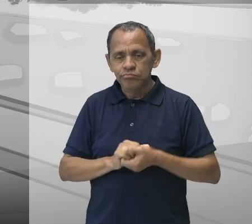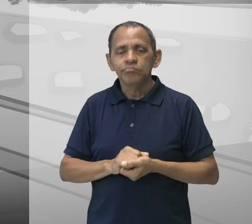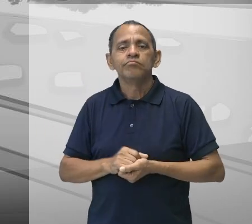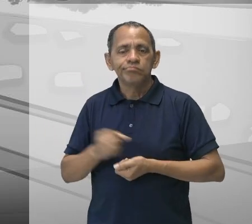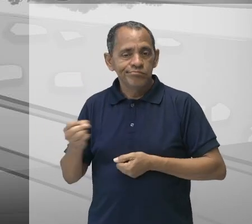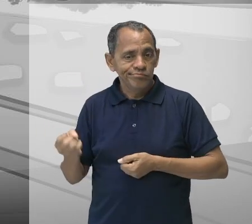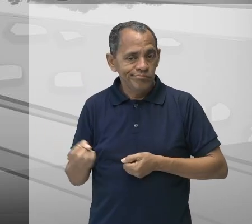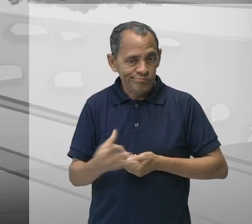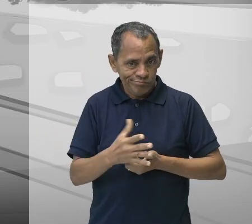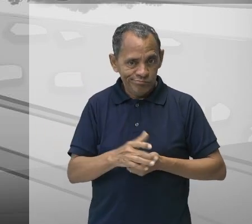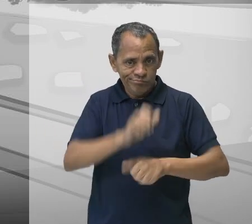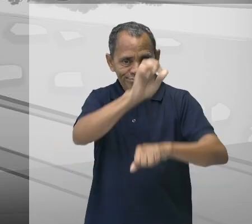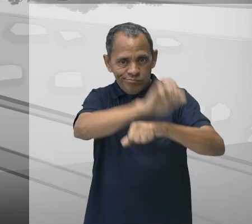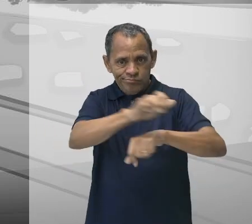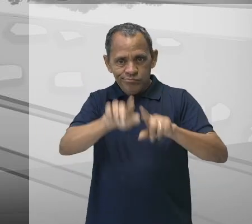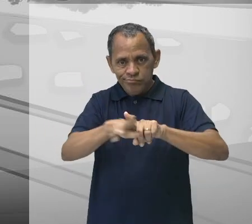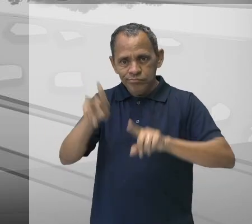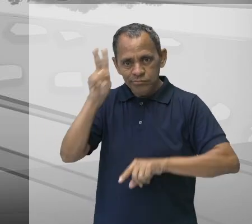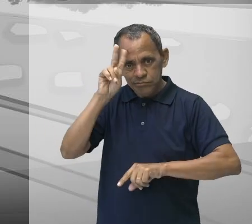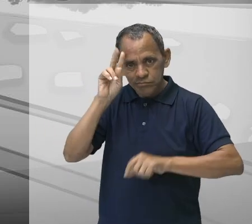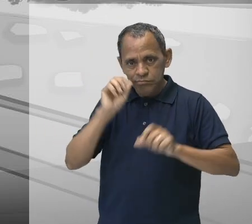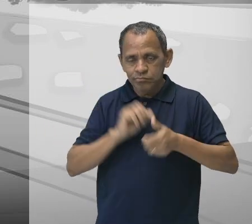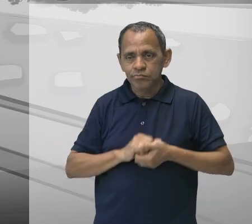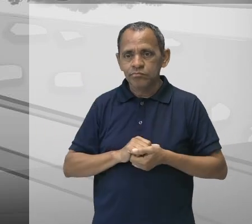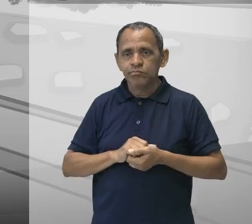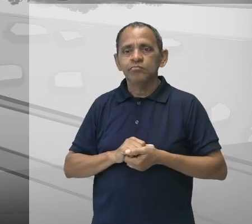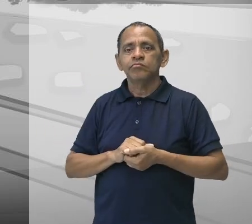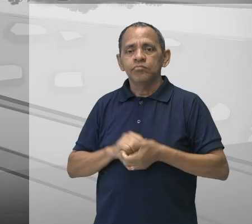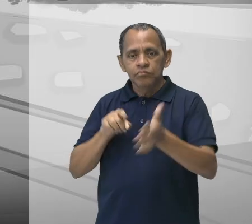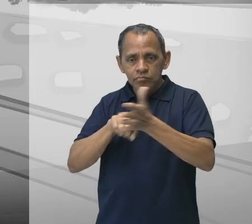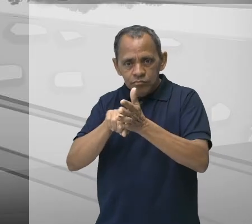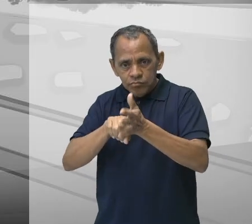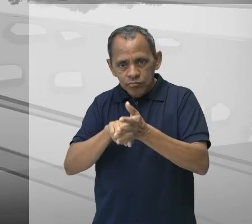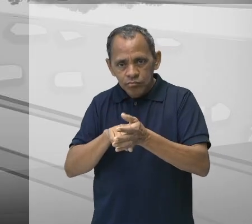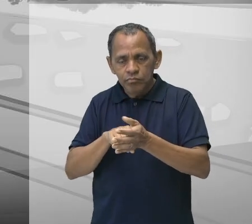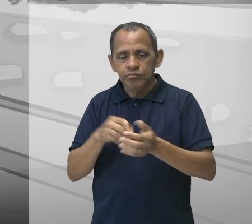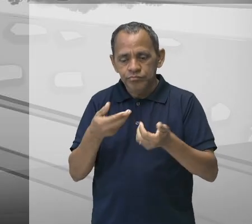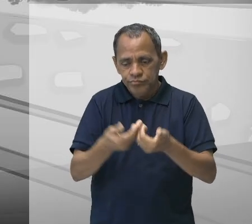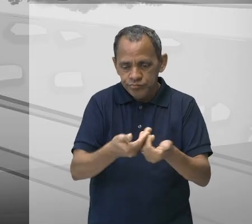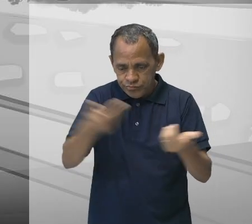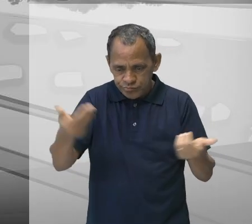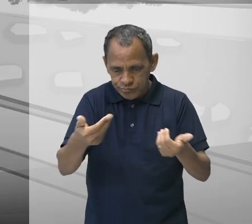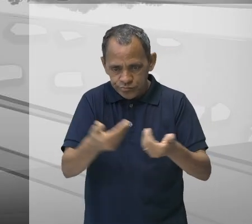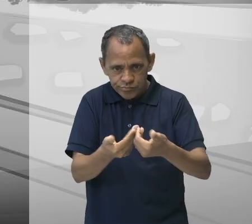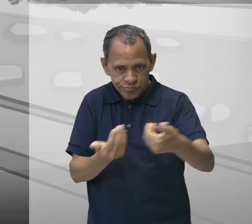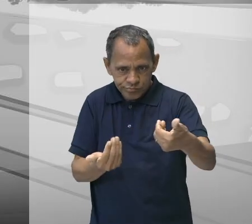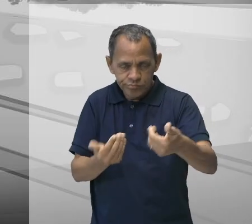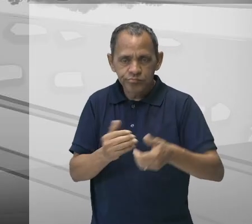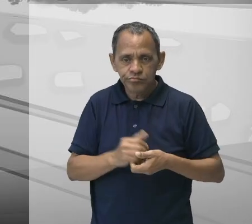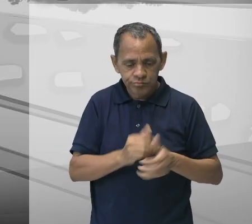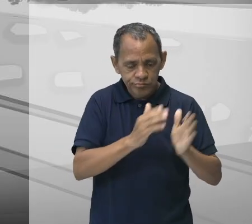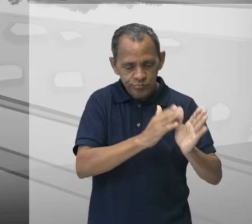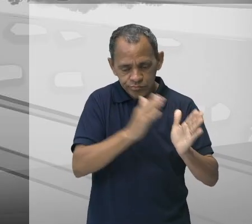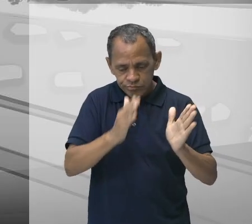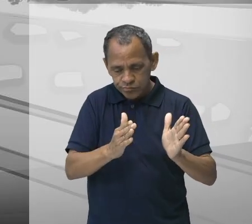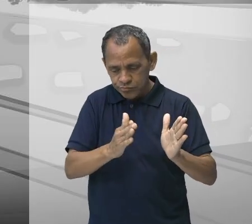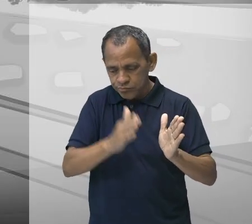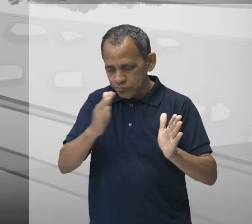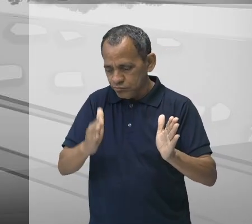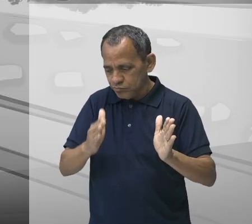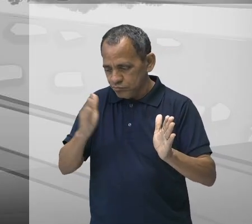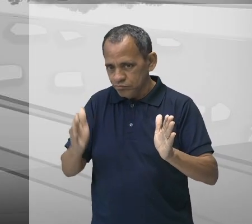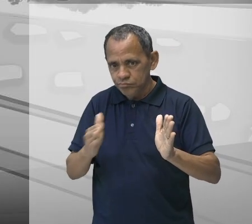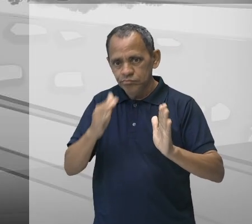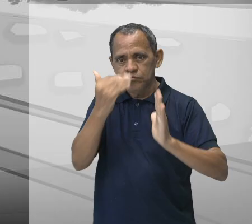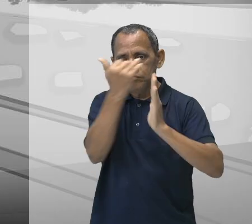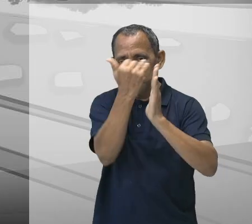fase do seu governo, que é a fase do Estado Novo. Lembrando que os historiadores costumam dividir o governo